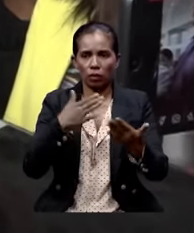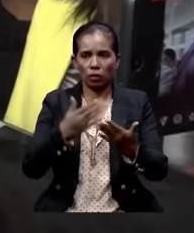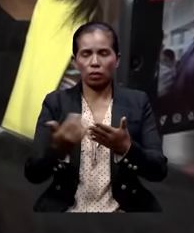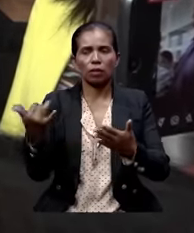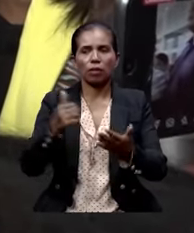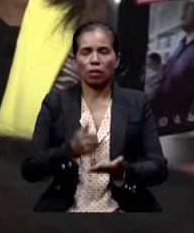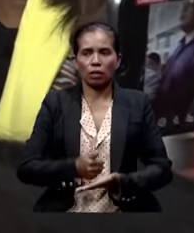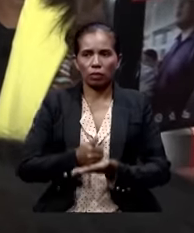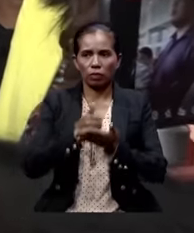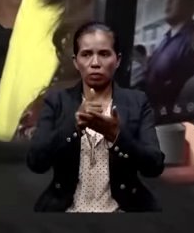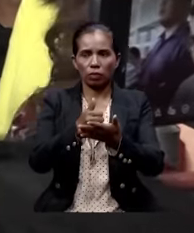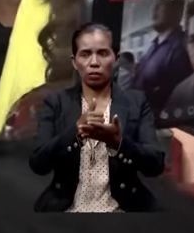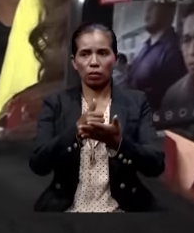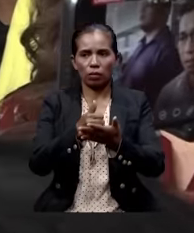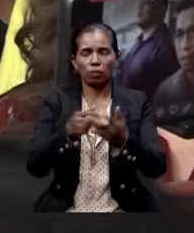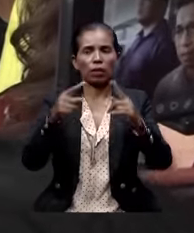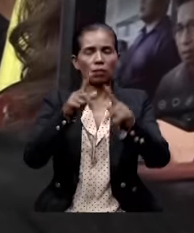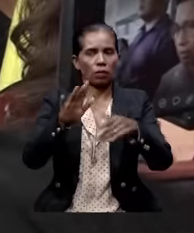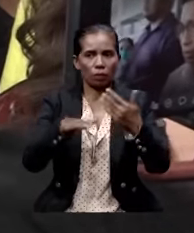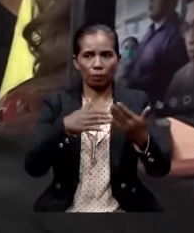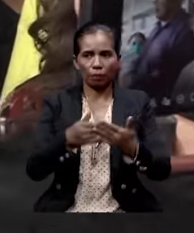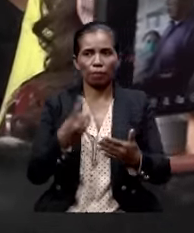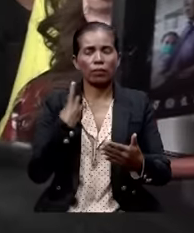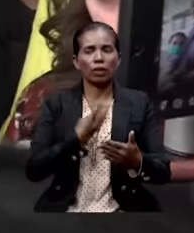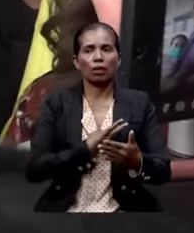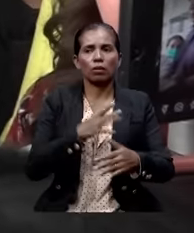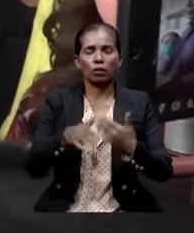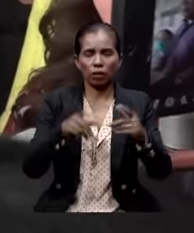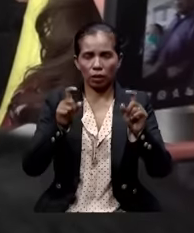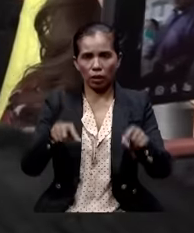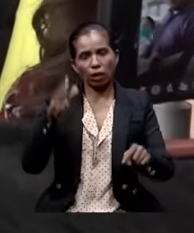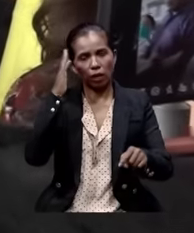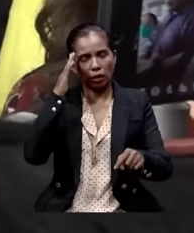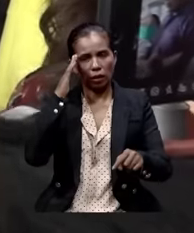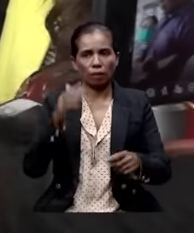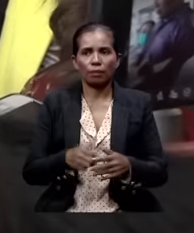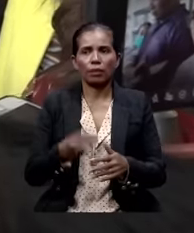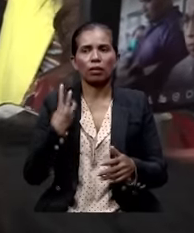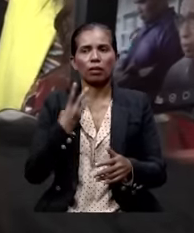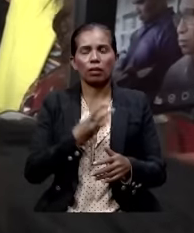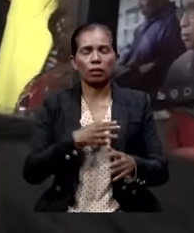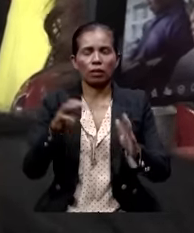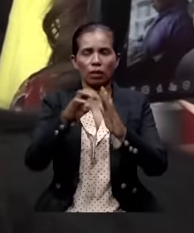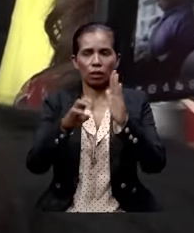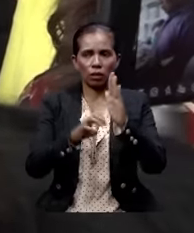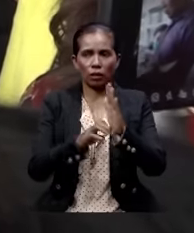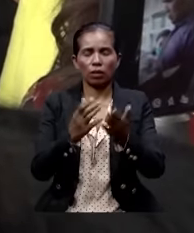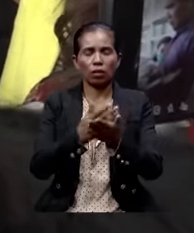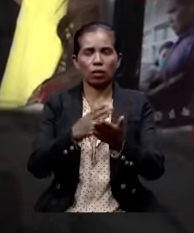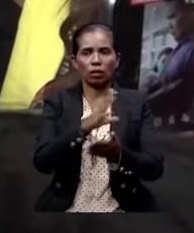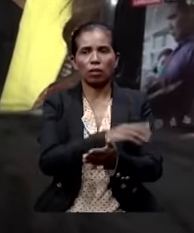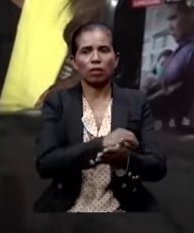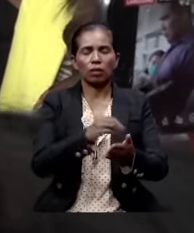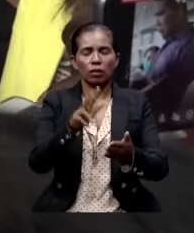servir, vai povo toma, e tá roto tem que até nem catar, e tem estado só saiu 300 mil